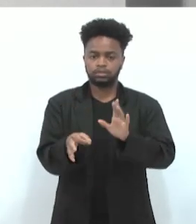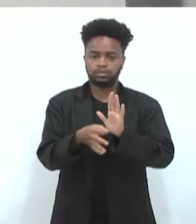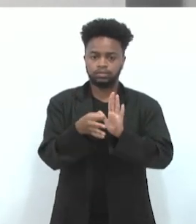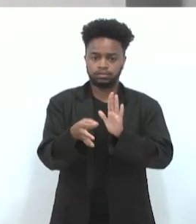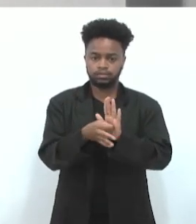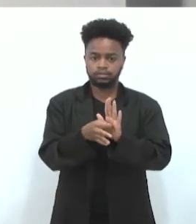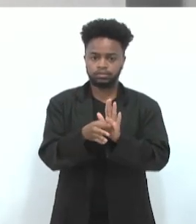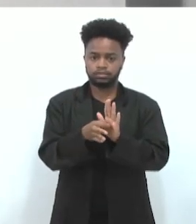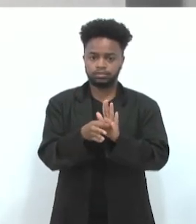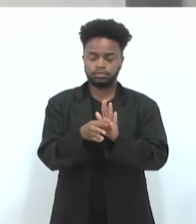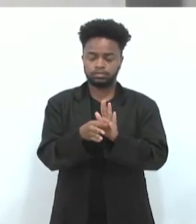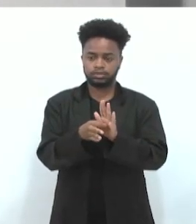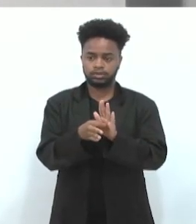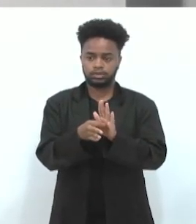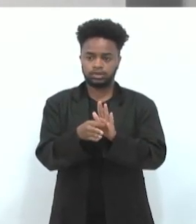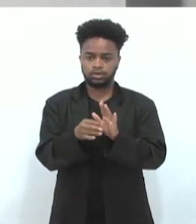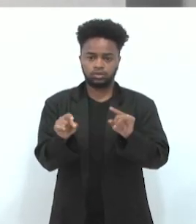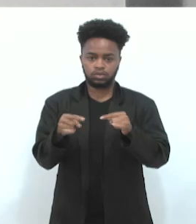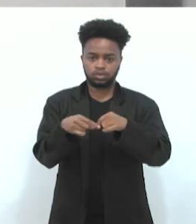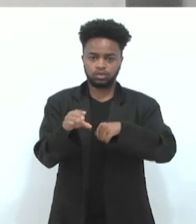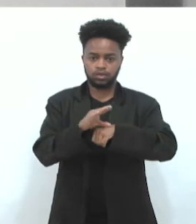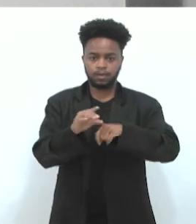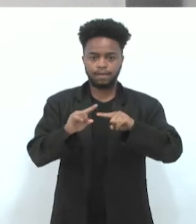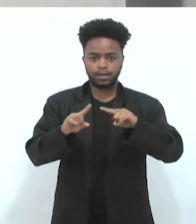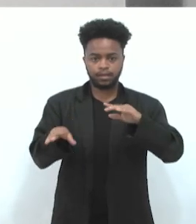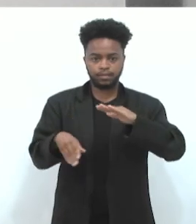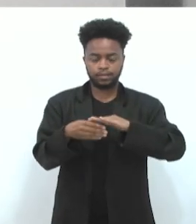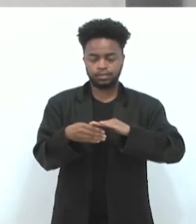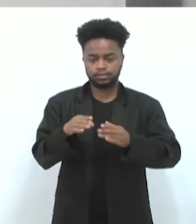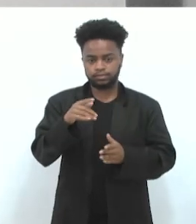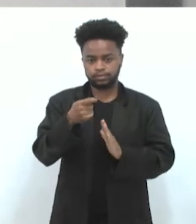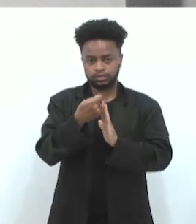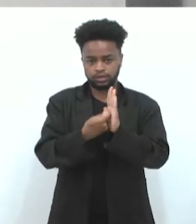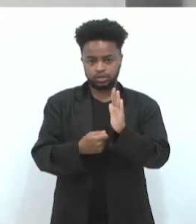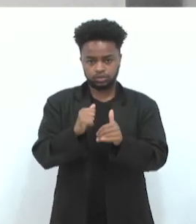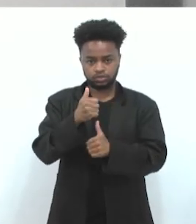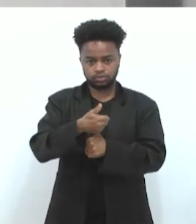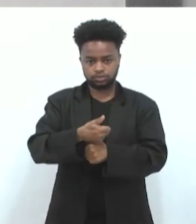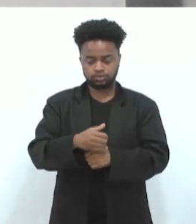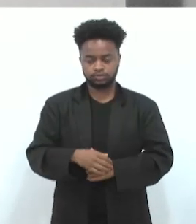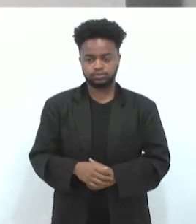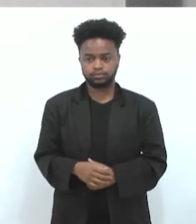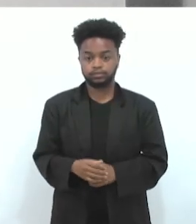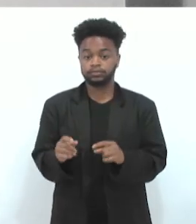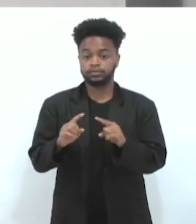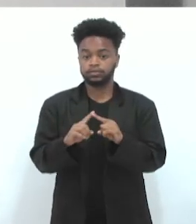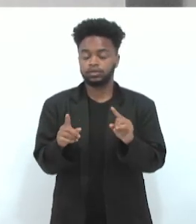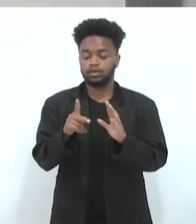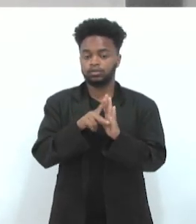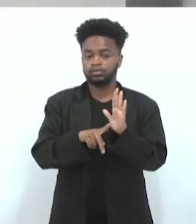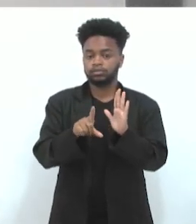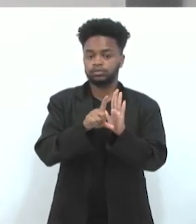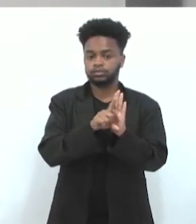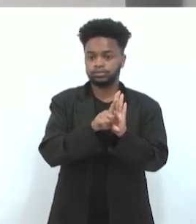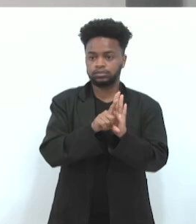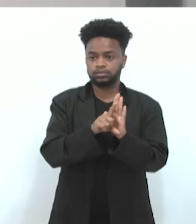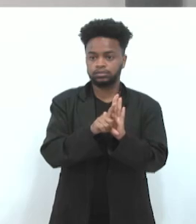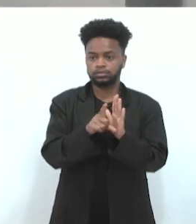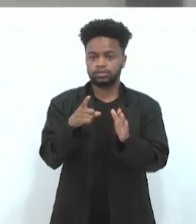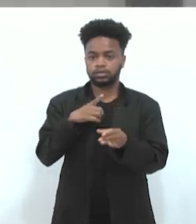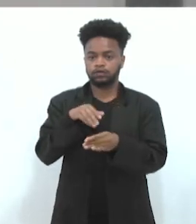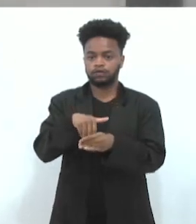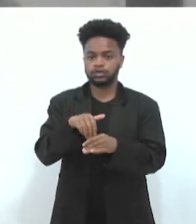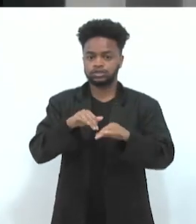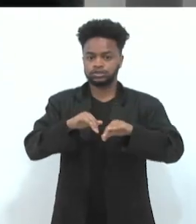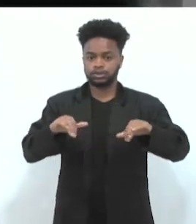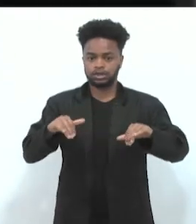por substitutivo. Na verdade, o projeto de lei, que é o voto em separado da